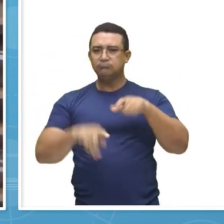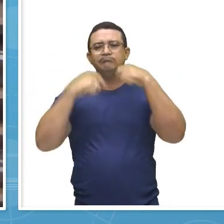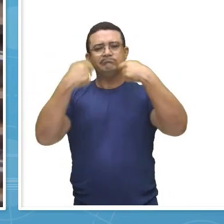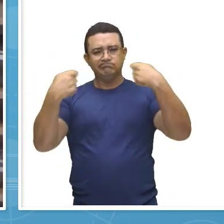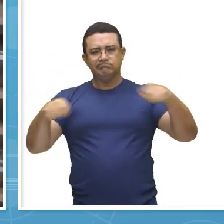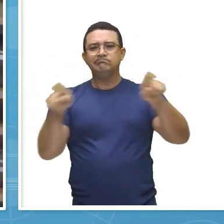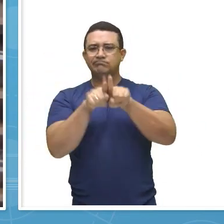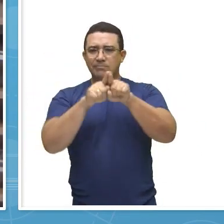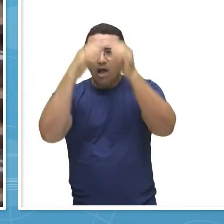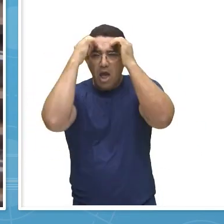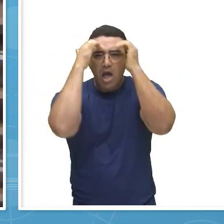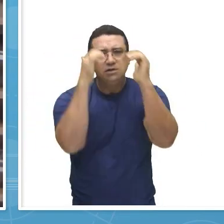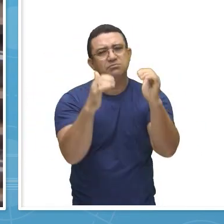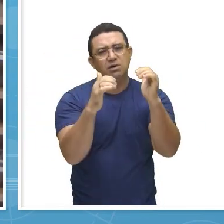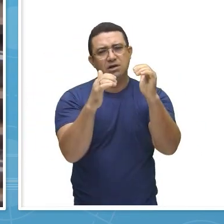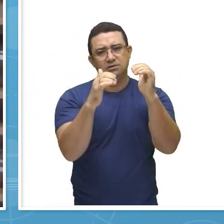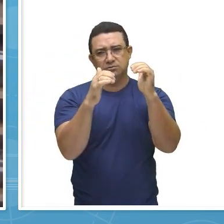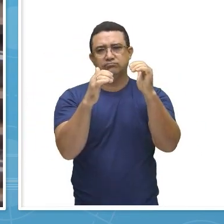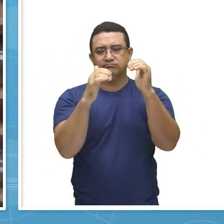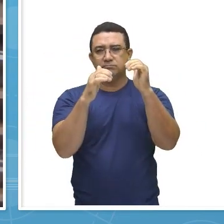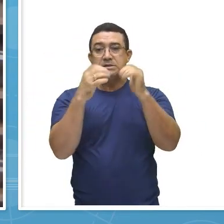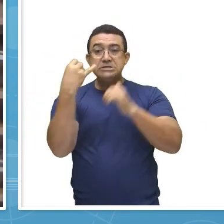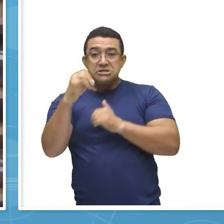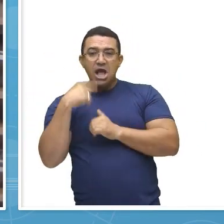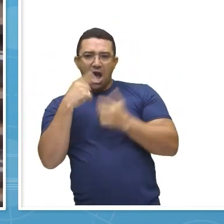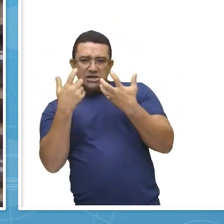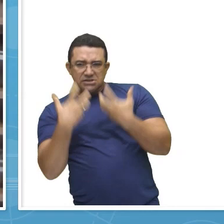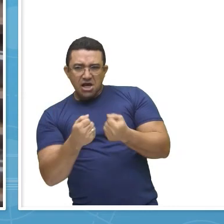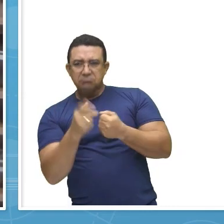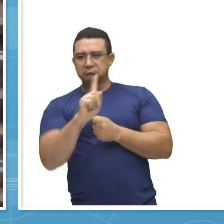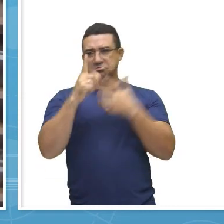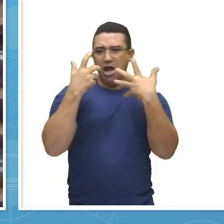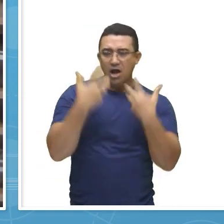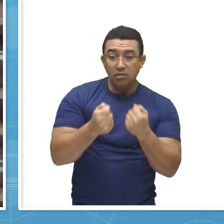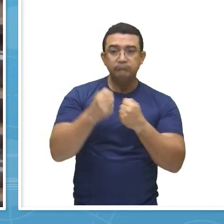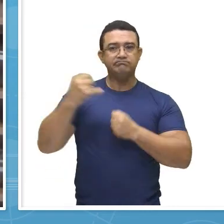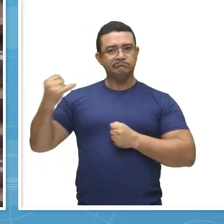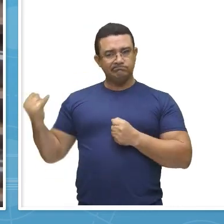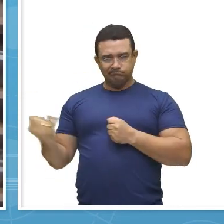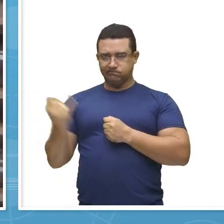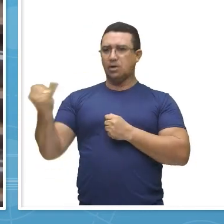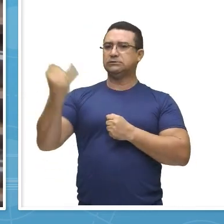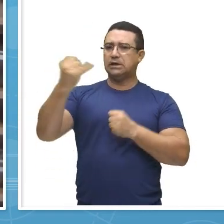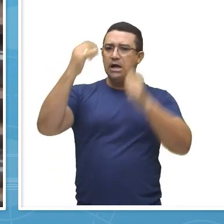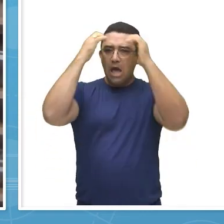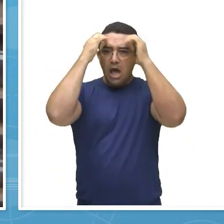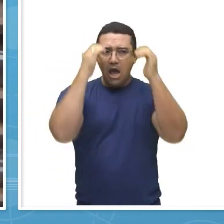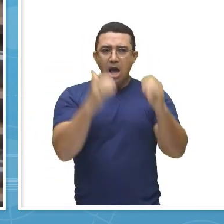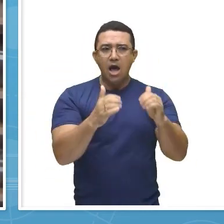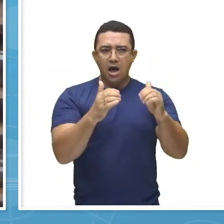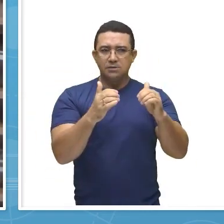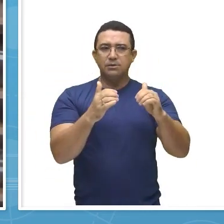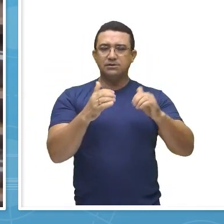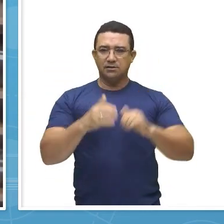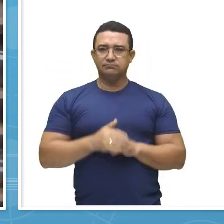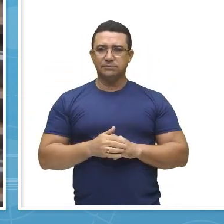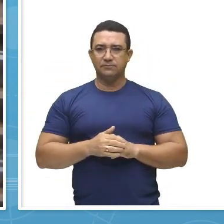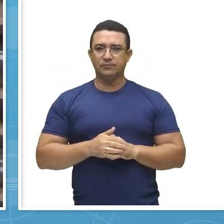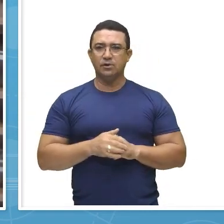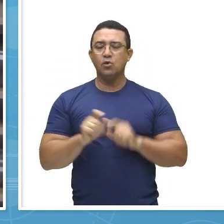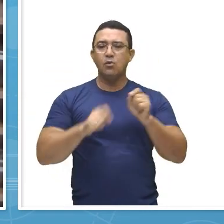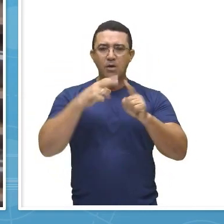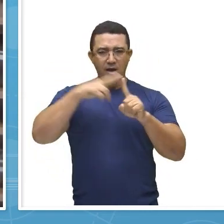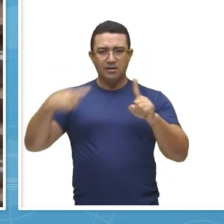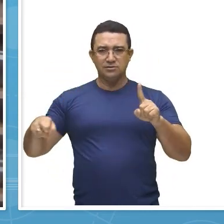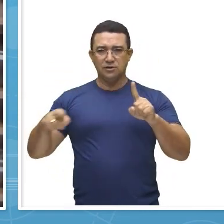respeito, né? Não importa se eu concordo ou não concordo, o que importa é que eu respeite as pessoas que praticam as